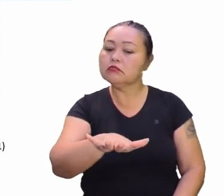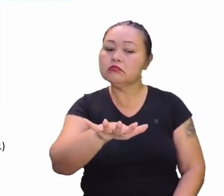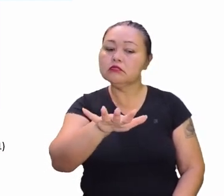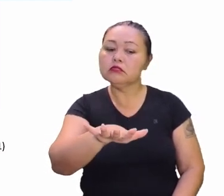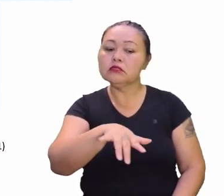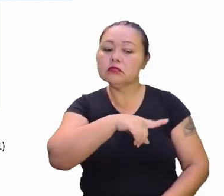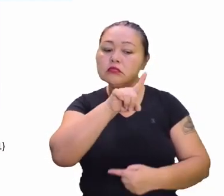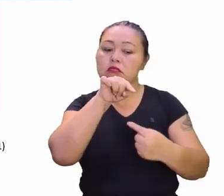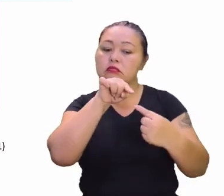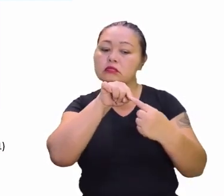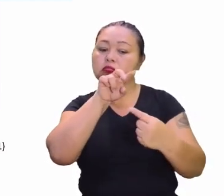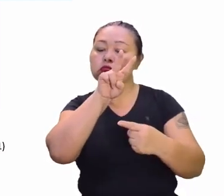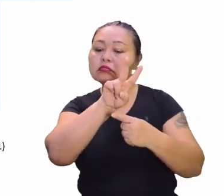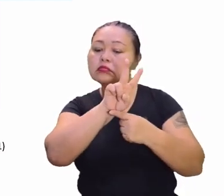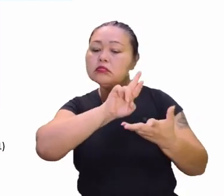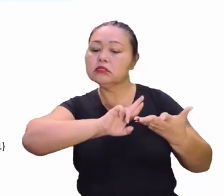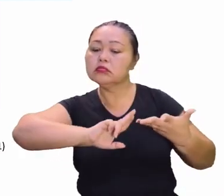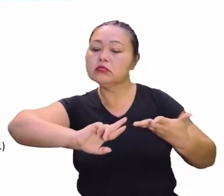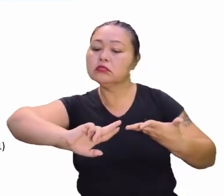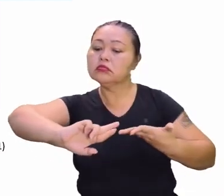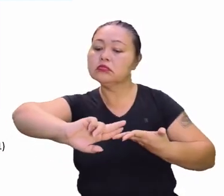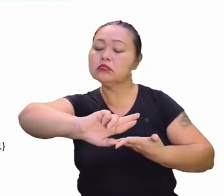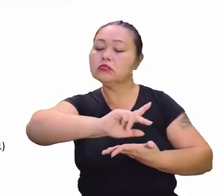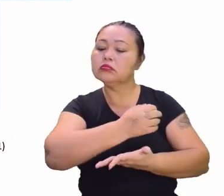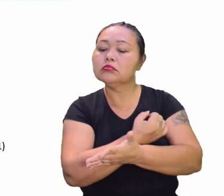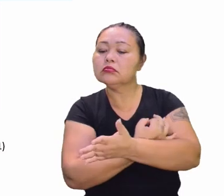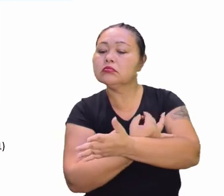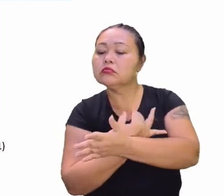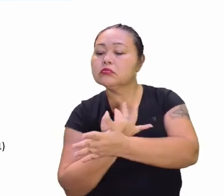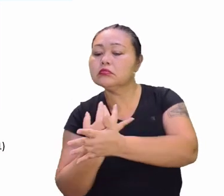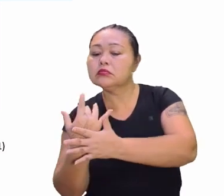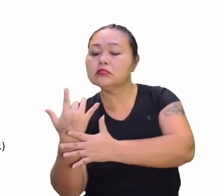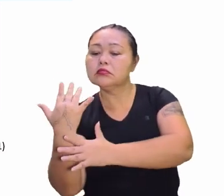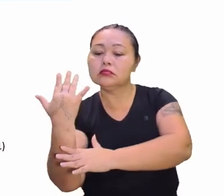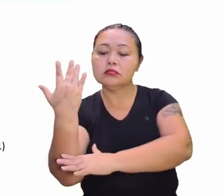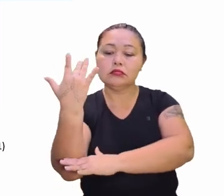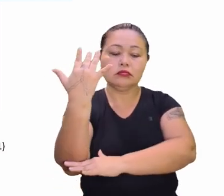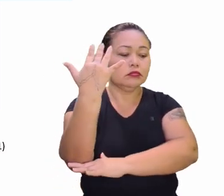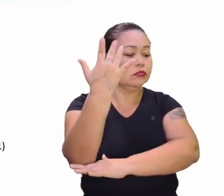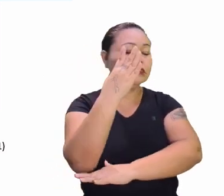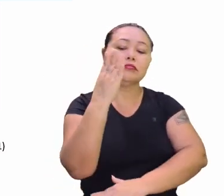de conservar a diversidade biológica.